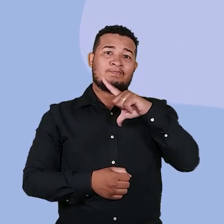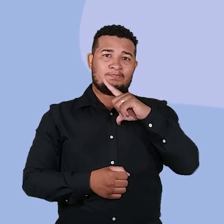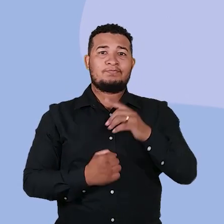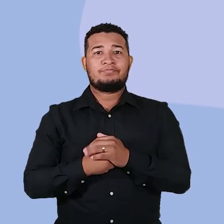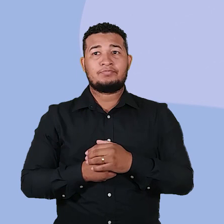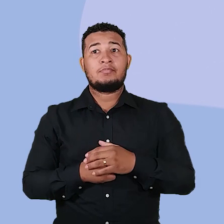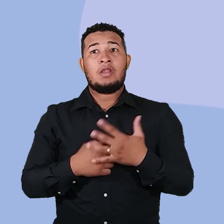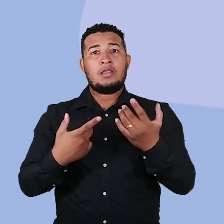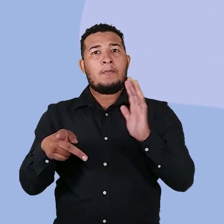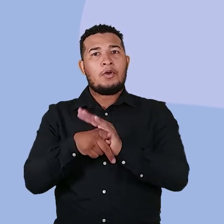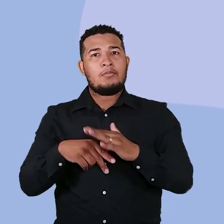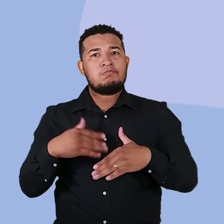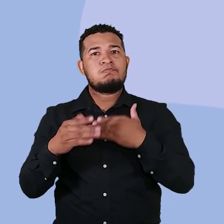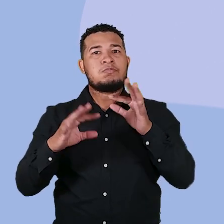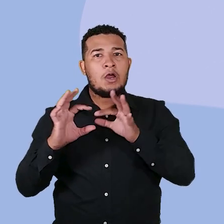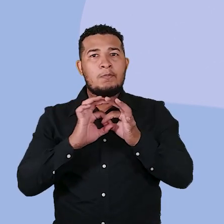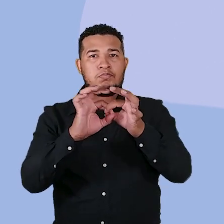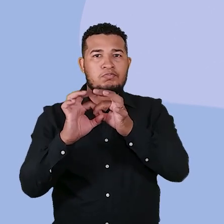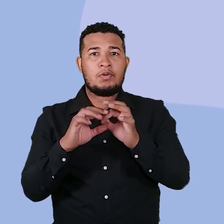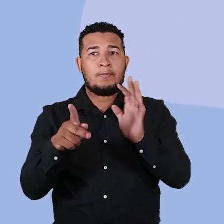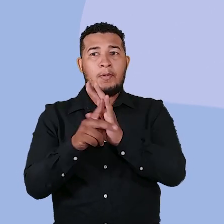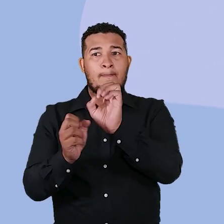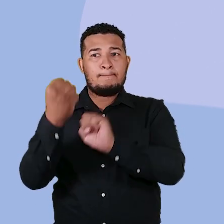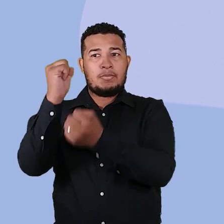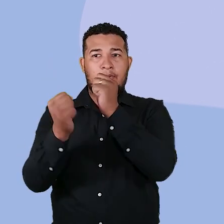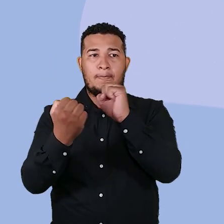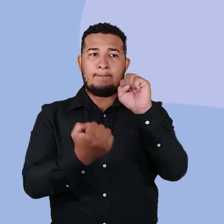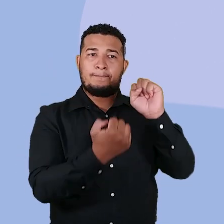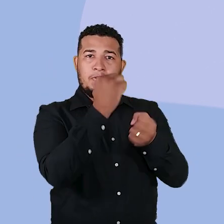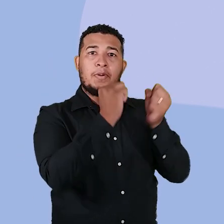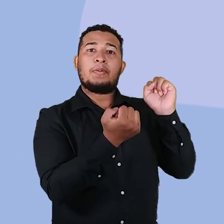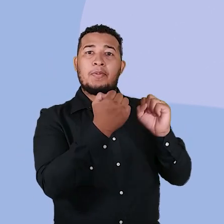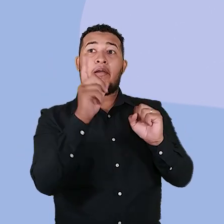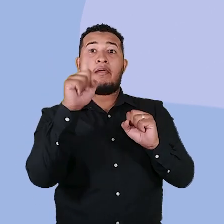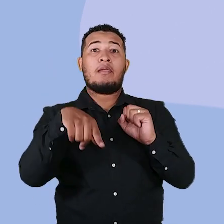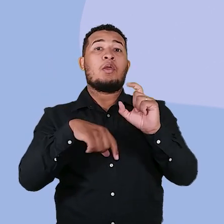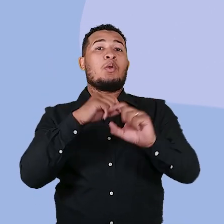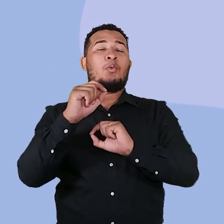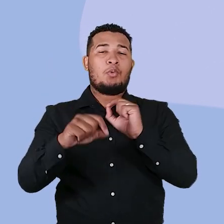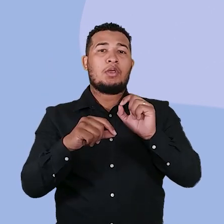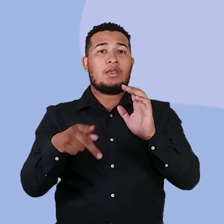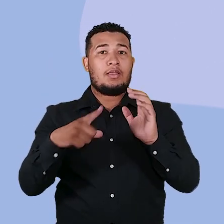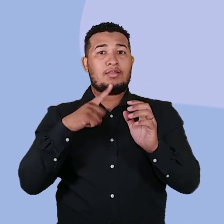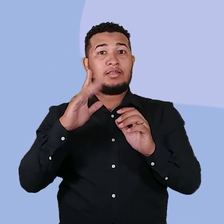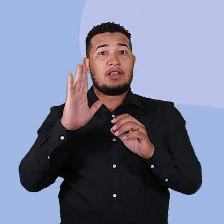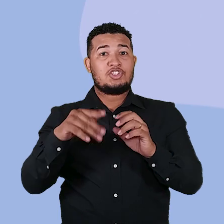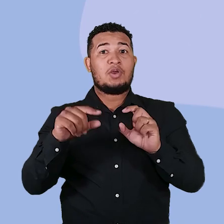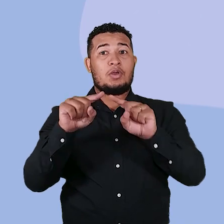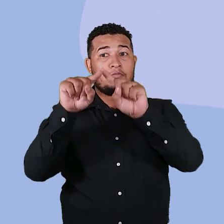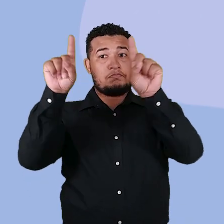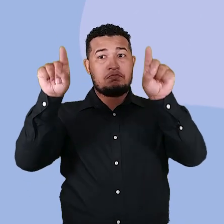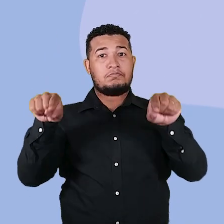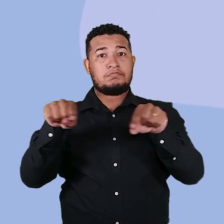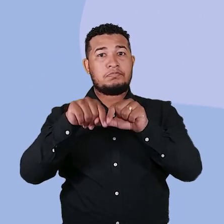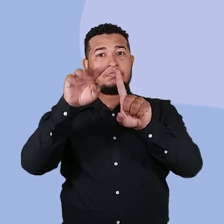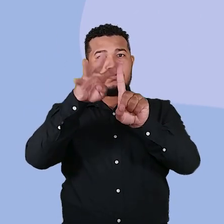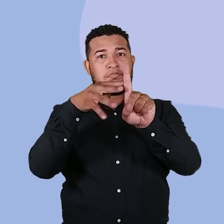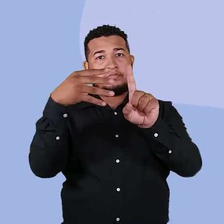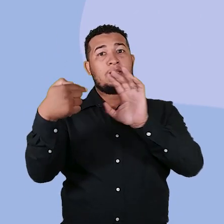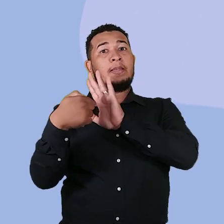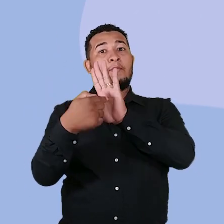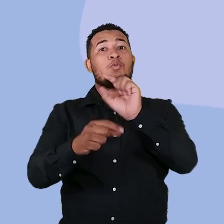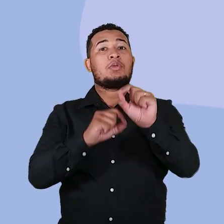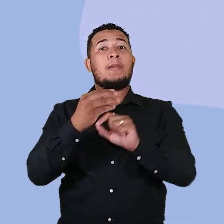eram defeituosos o desempenho conjunto das duas máquinas é classificado conforme o quadro